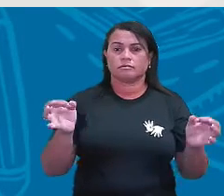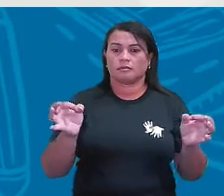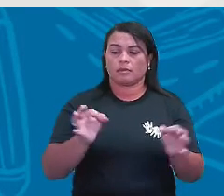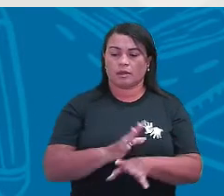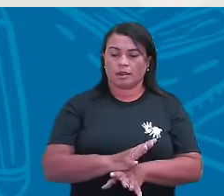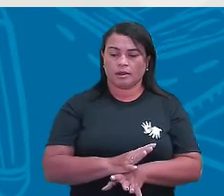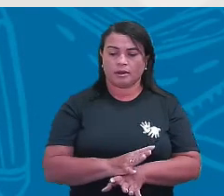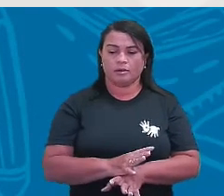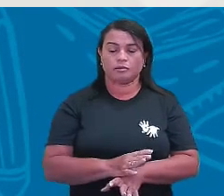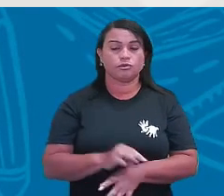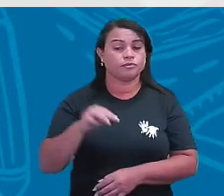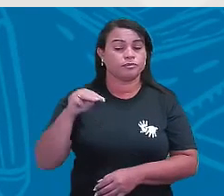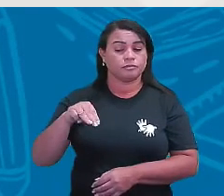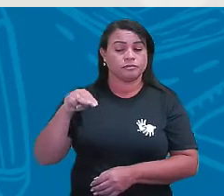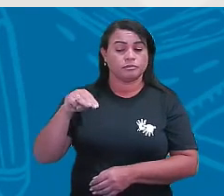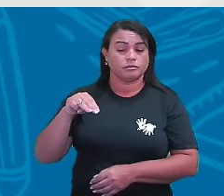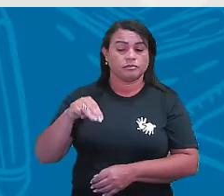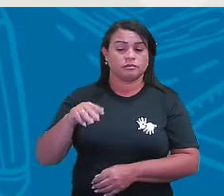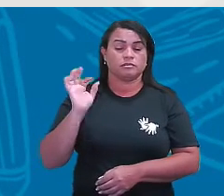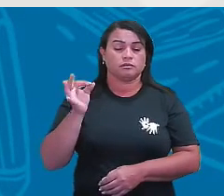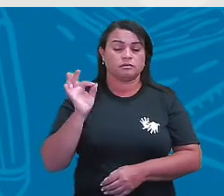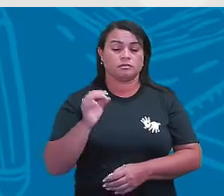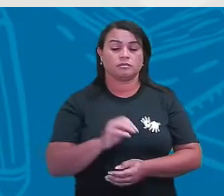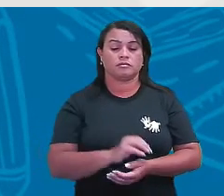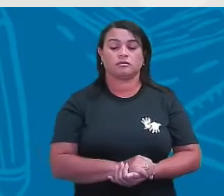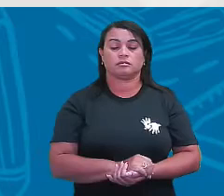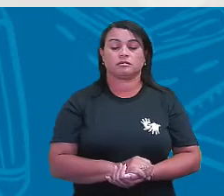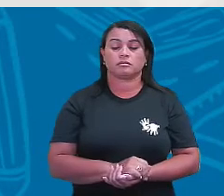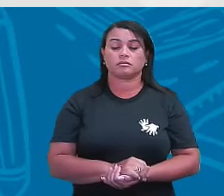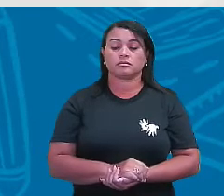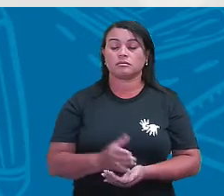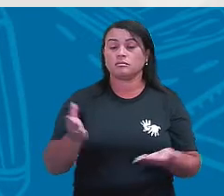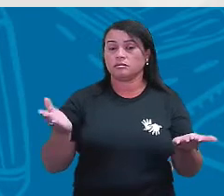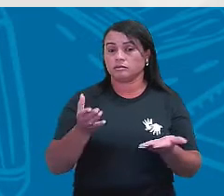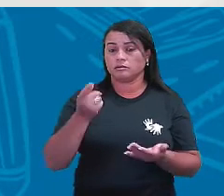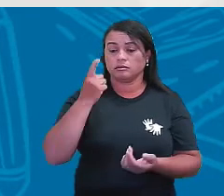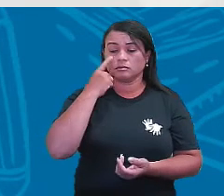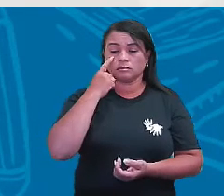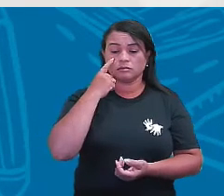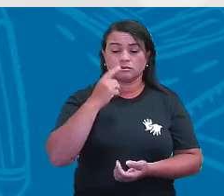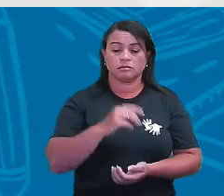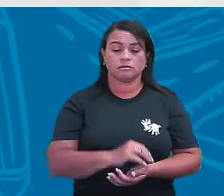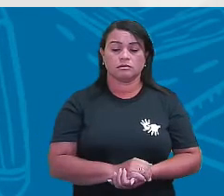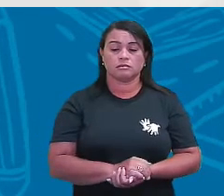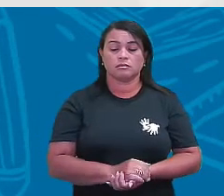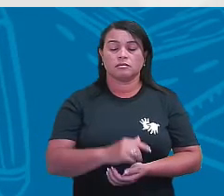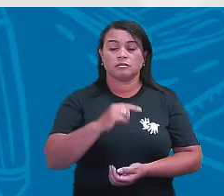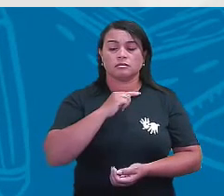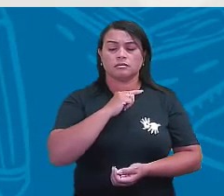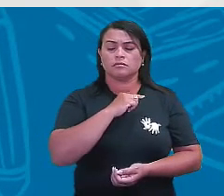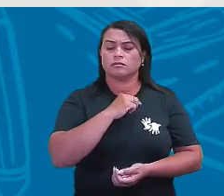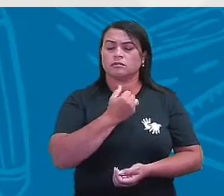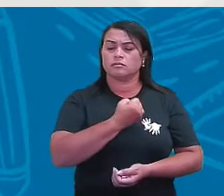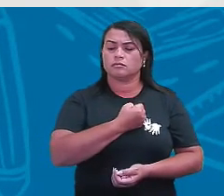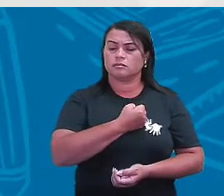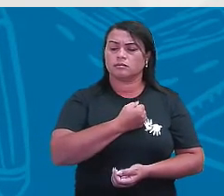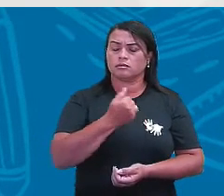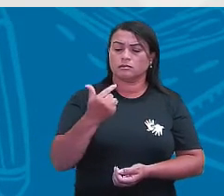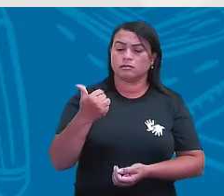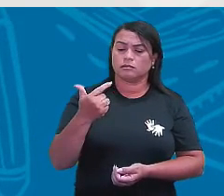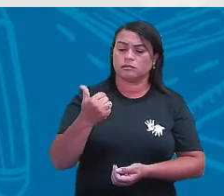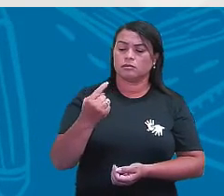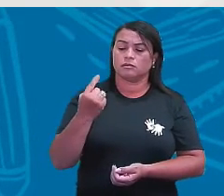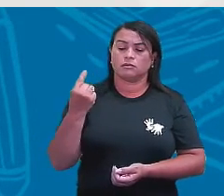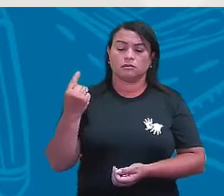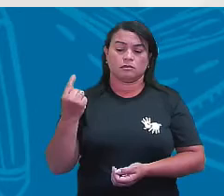Acabou a parte dos minutos, tá certo? Agora, preste atenção. Entre o número 12 e o número